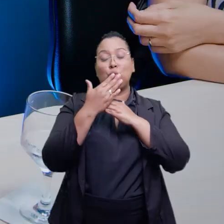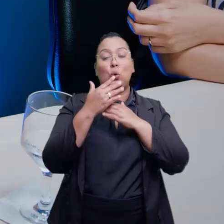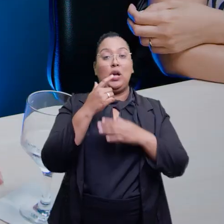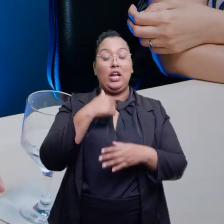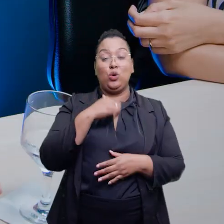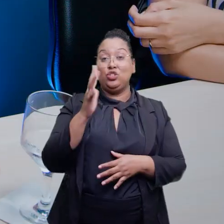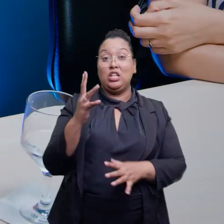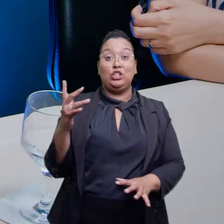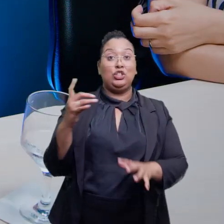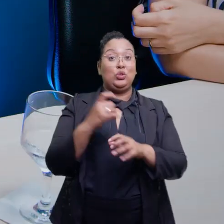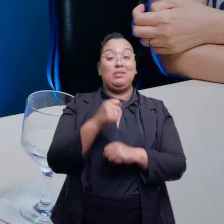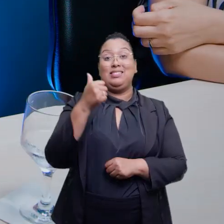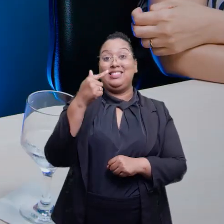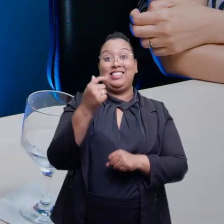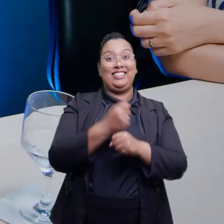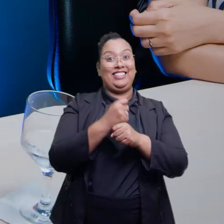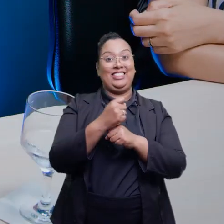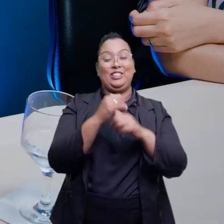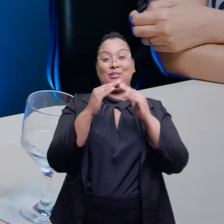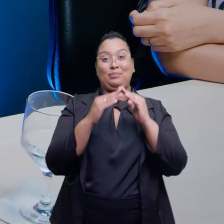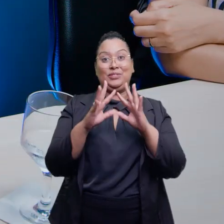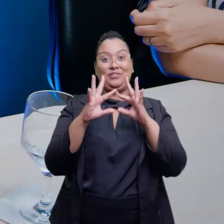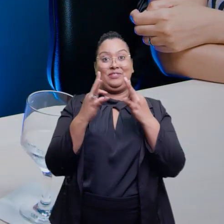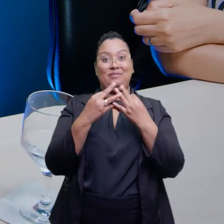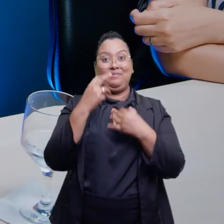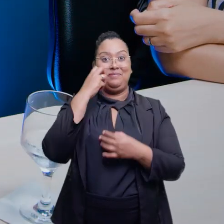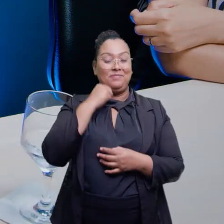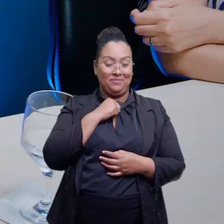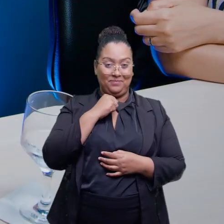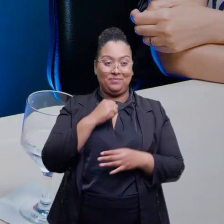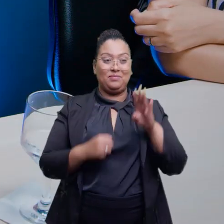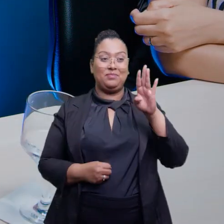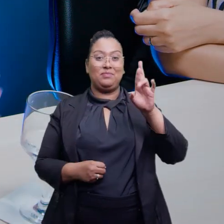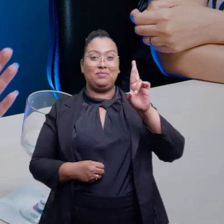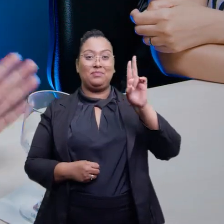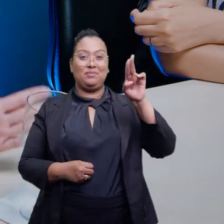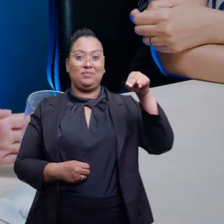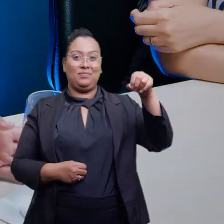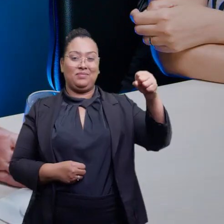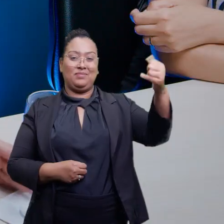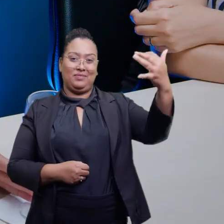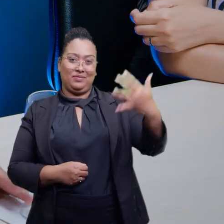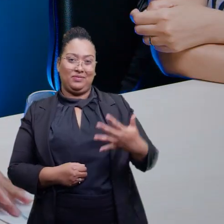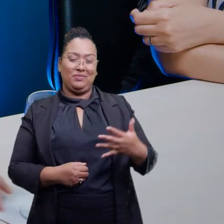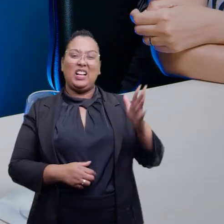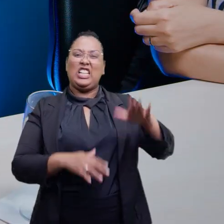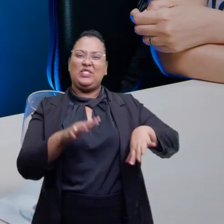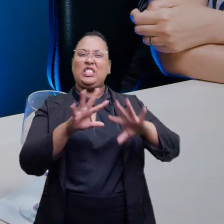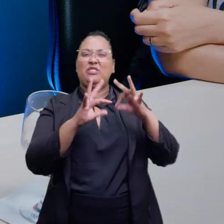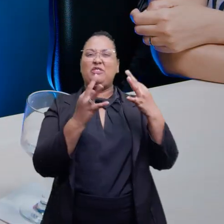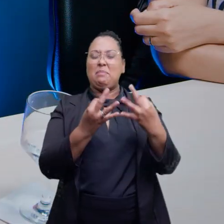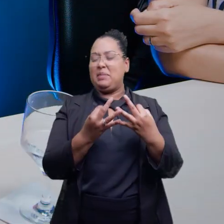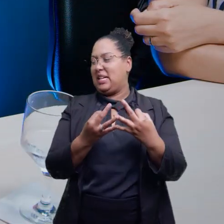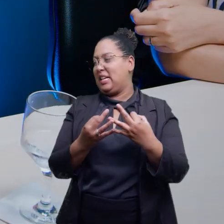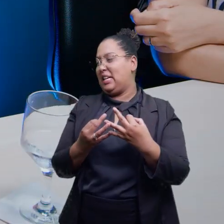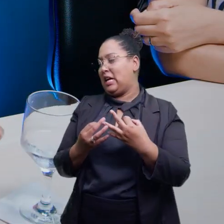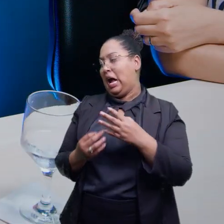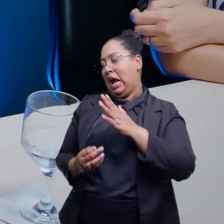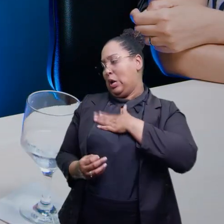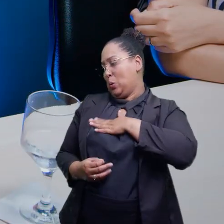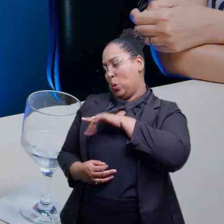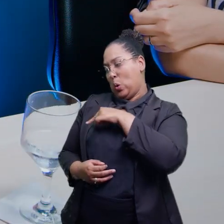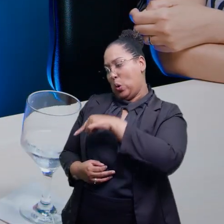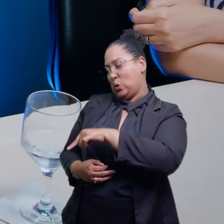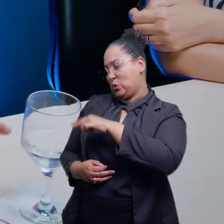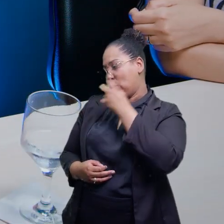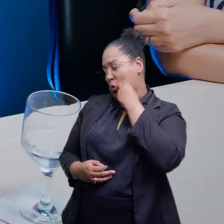disse, são 17 anos. E a Bruna mesmo disse que tem um medo de a família querer devolver, a família não gostar